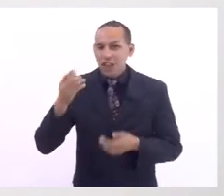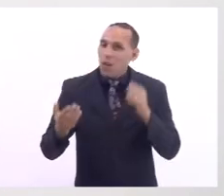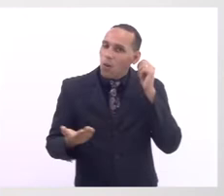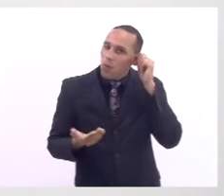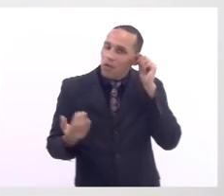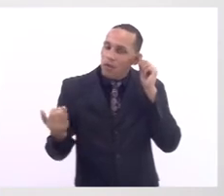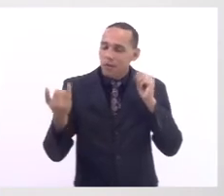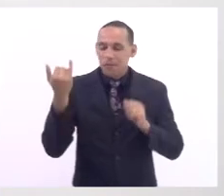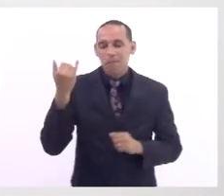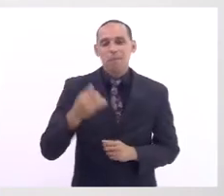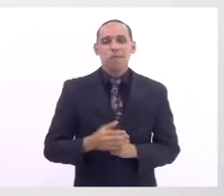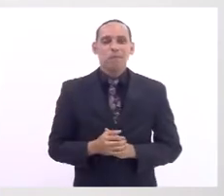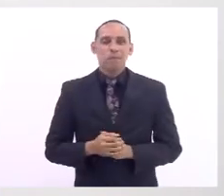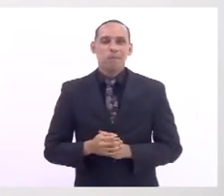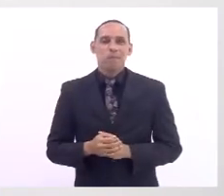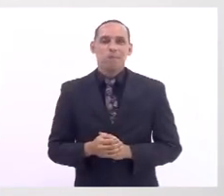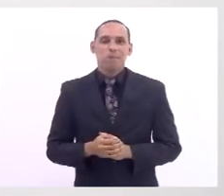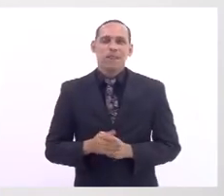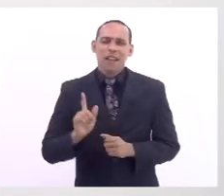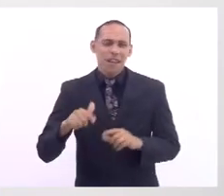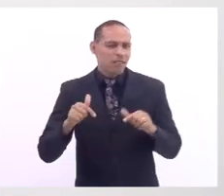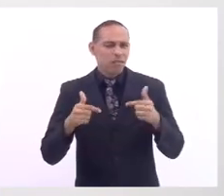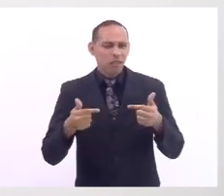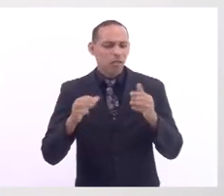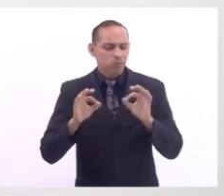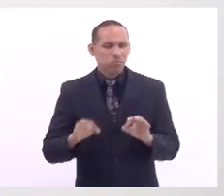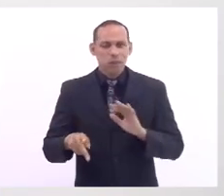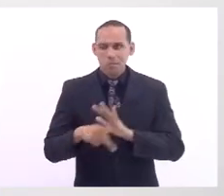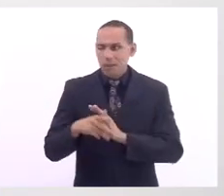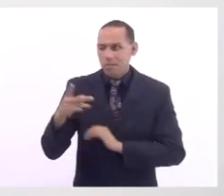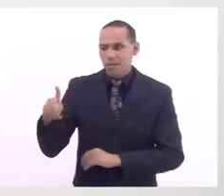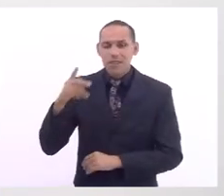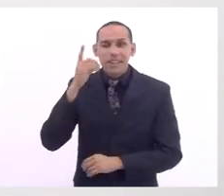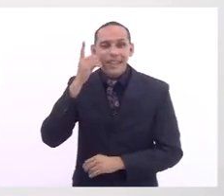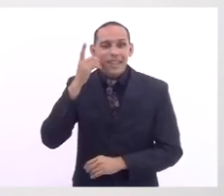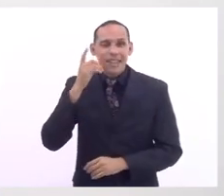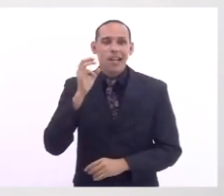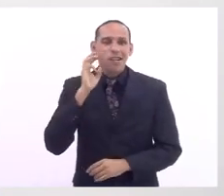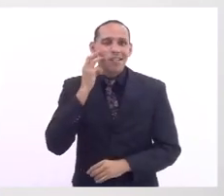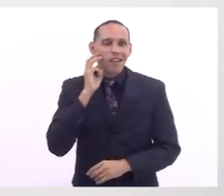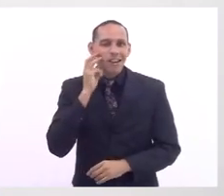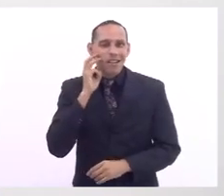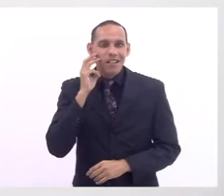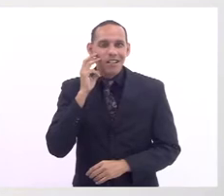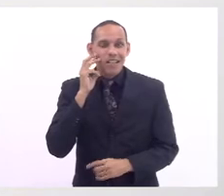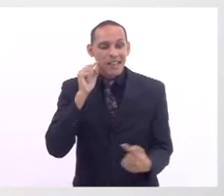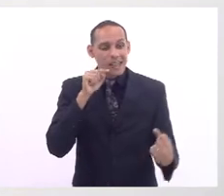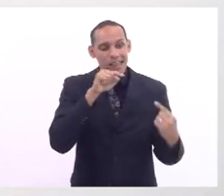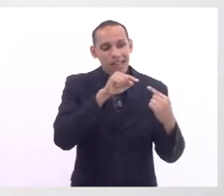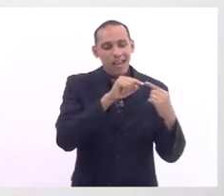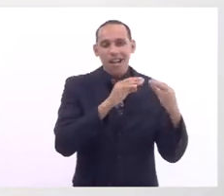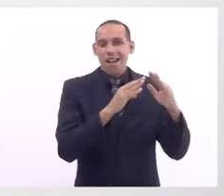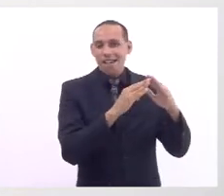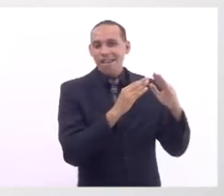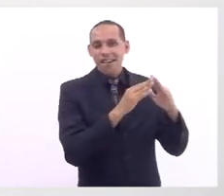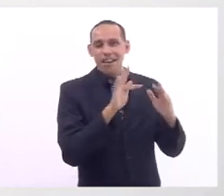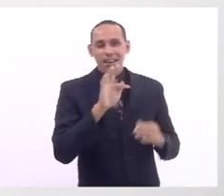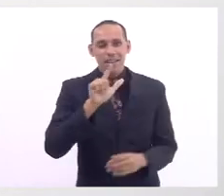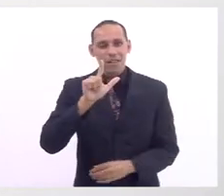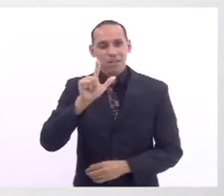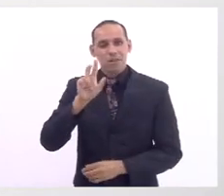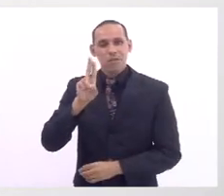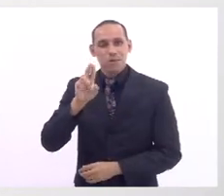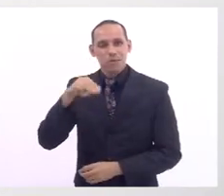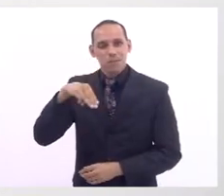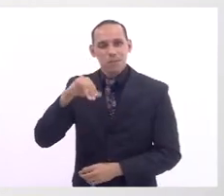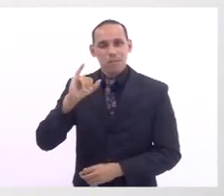iniciativa muito justa do deputado waldeck direcionado a casa Fluminense e que eu tropecei com